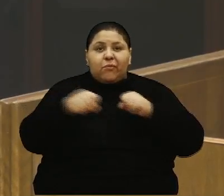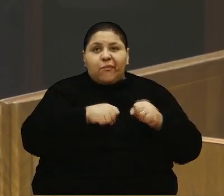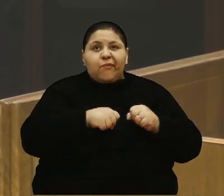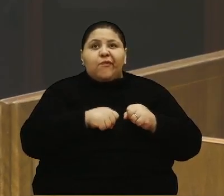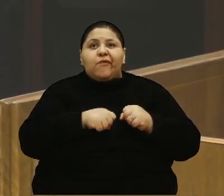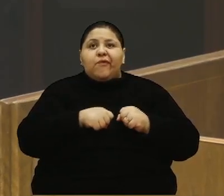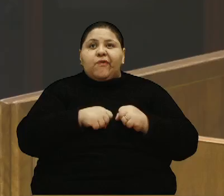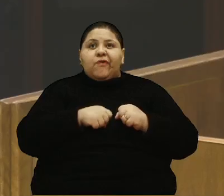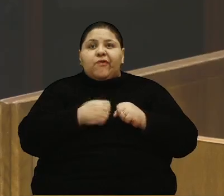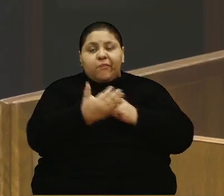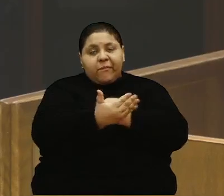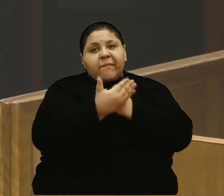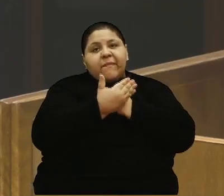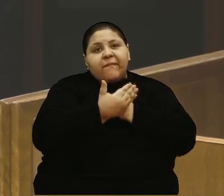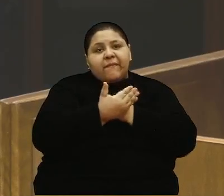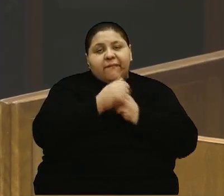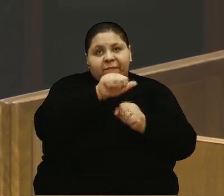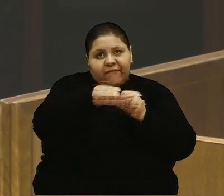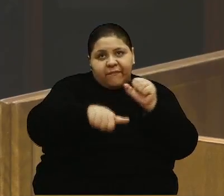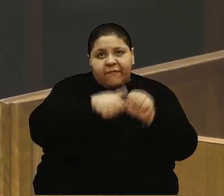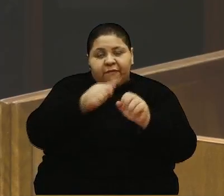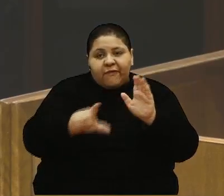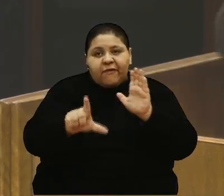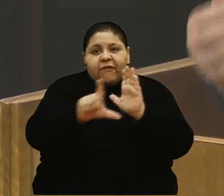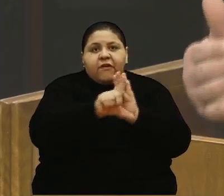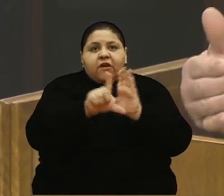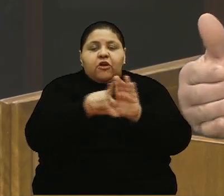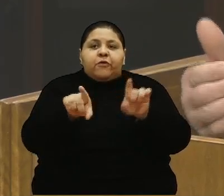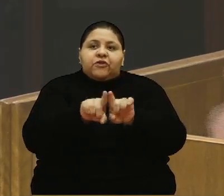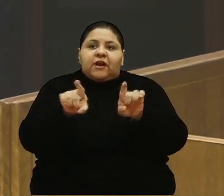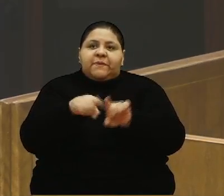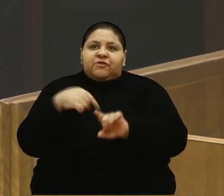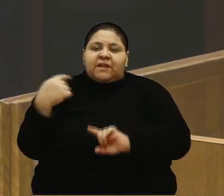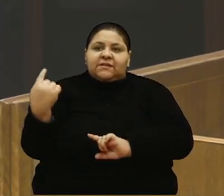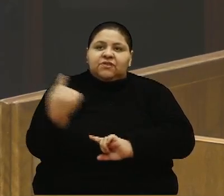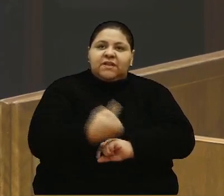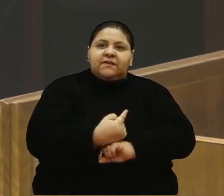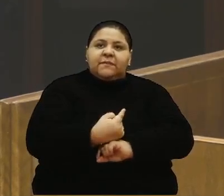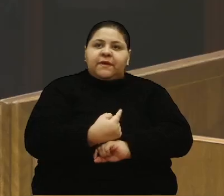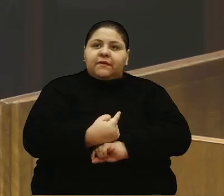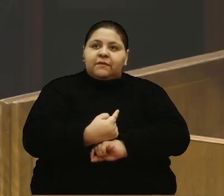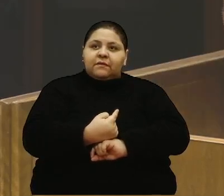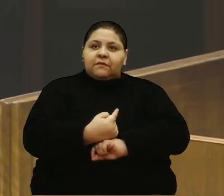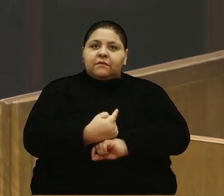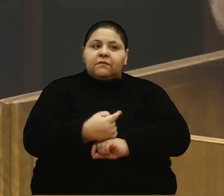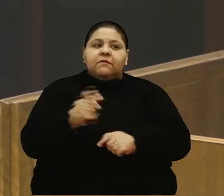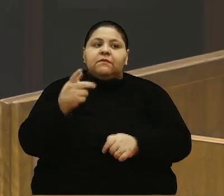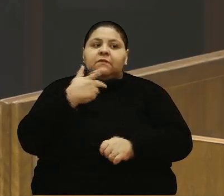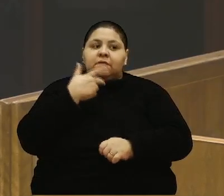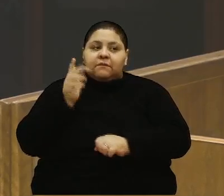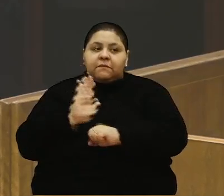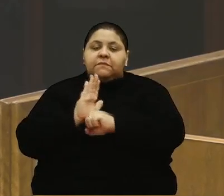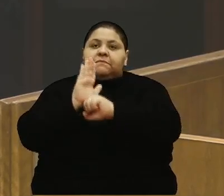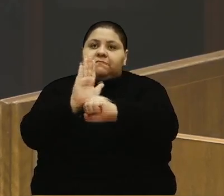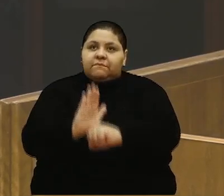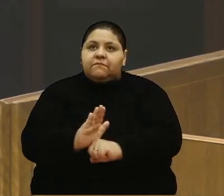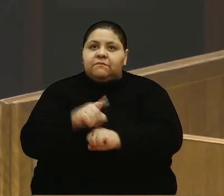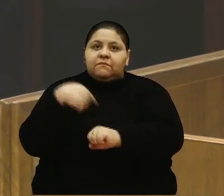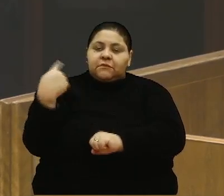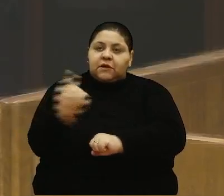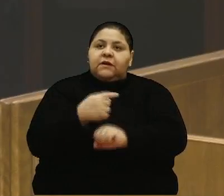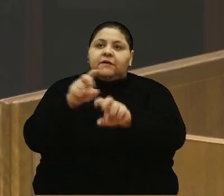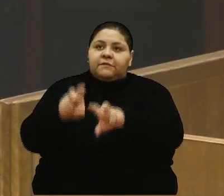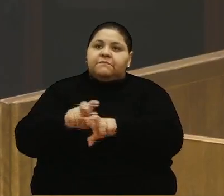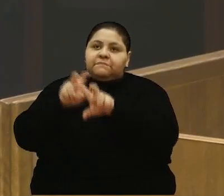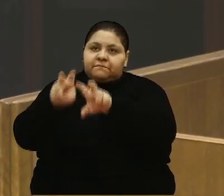pode vir a nos ajudar muito na mudança da lei das águas que está para ser votada no final desse ano, favorecendo muito mais o nosso